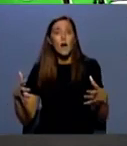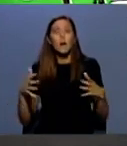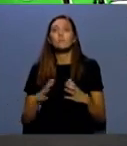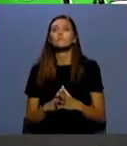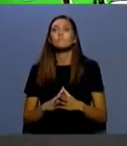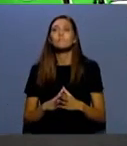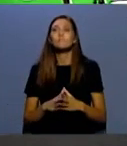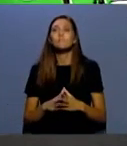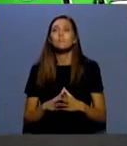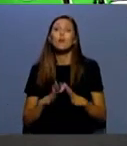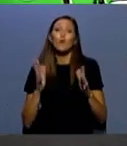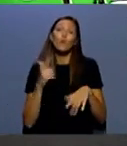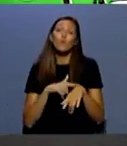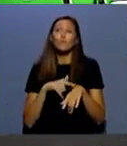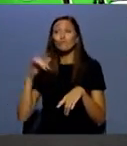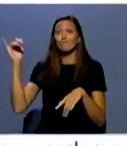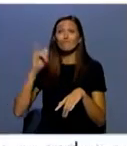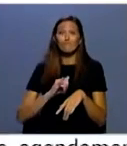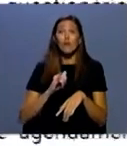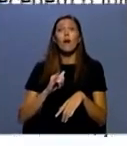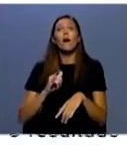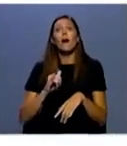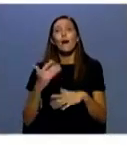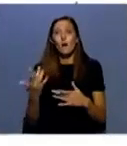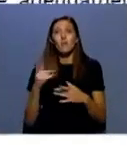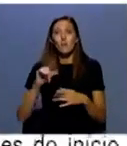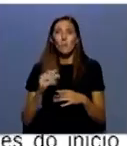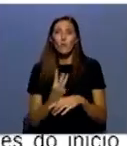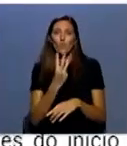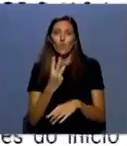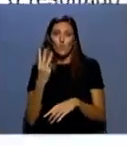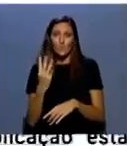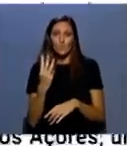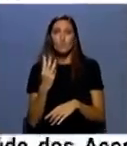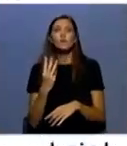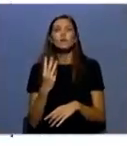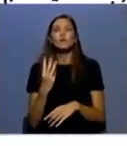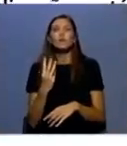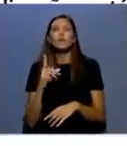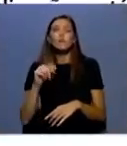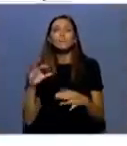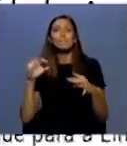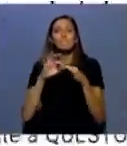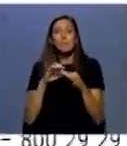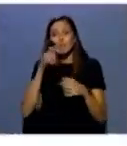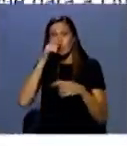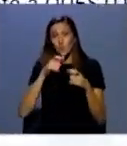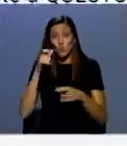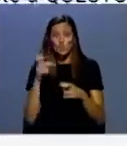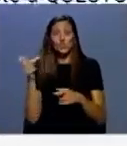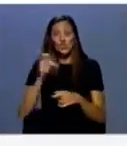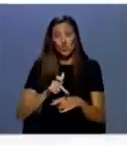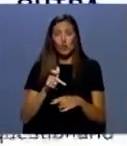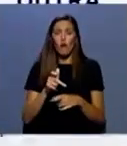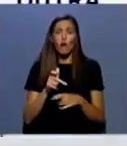todo o processo no momento da chegada, passa a estar disponível a ferramenta web My Safe Azores, que é destinada aos passageiros que cheguem